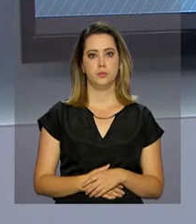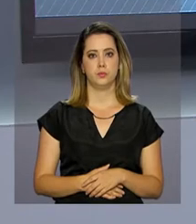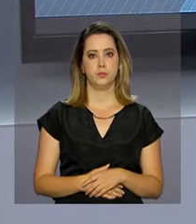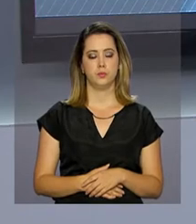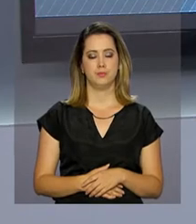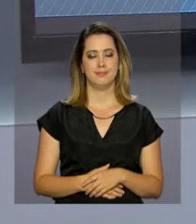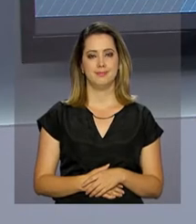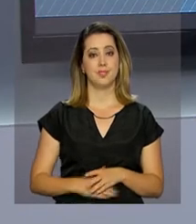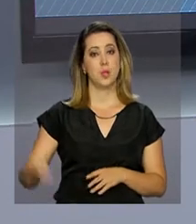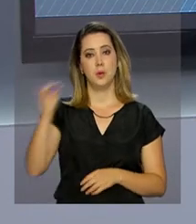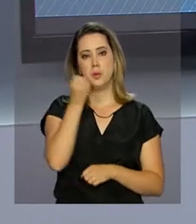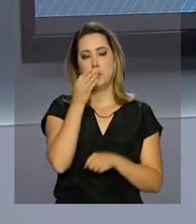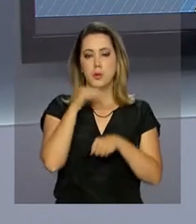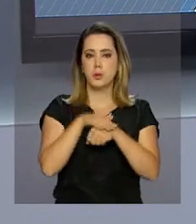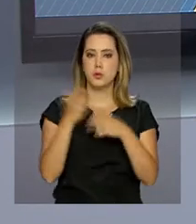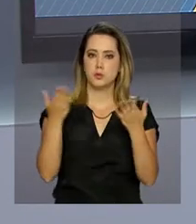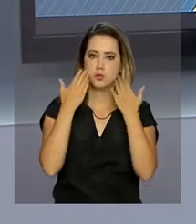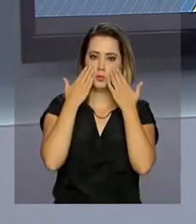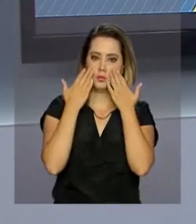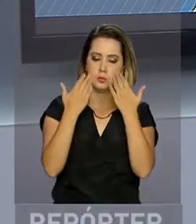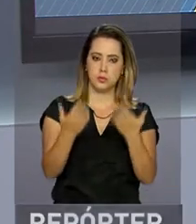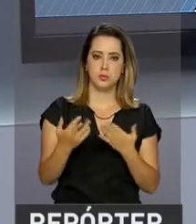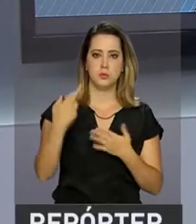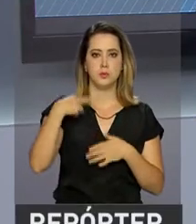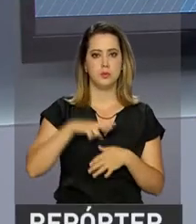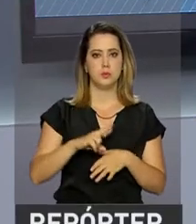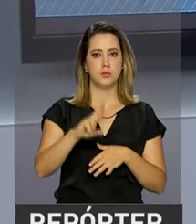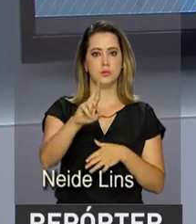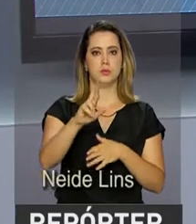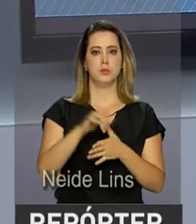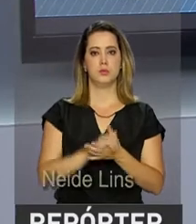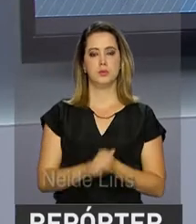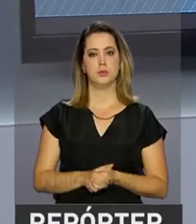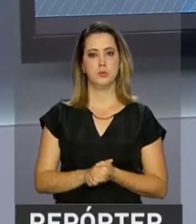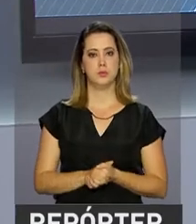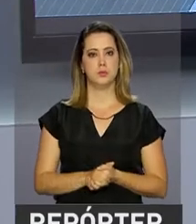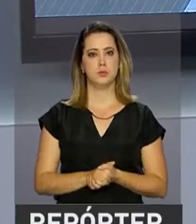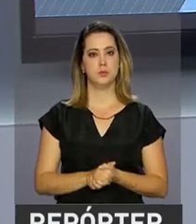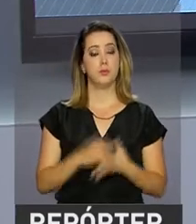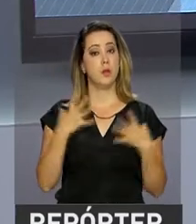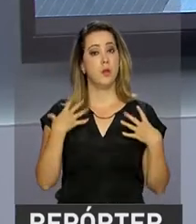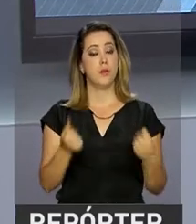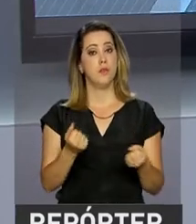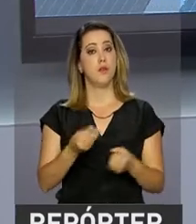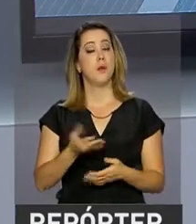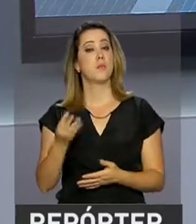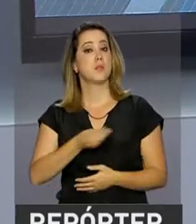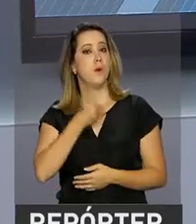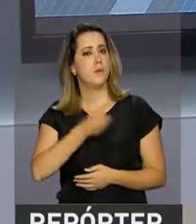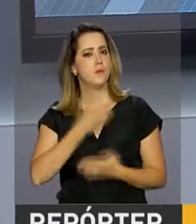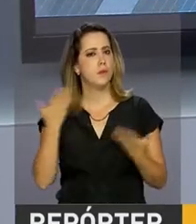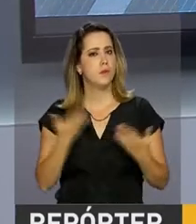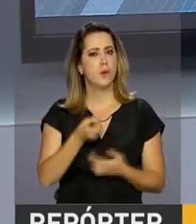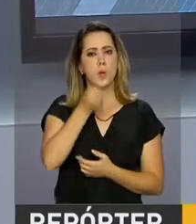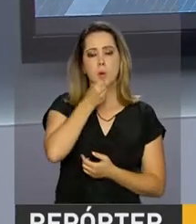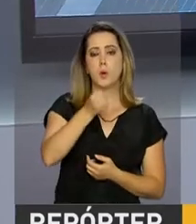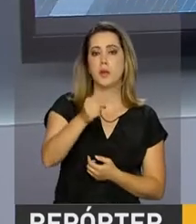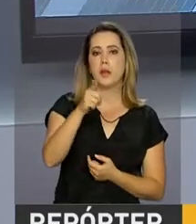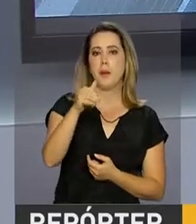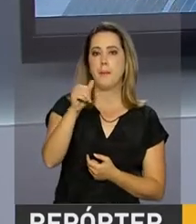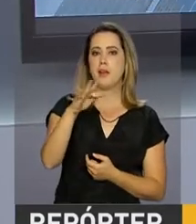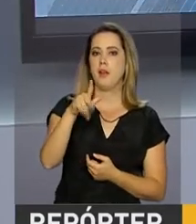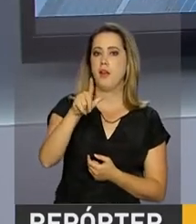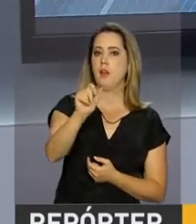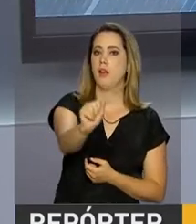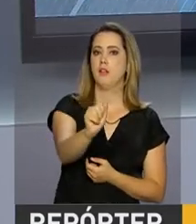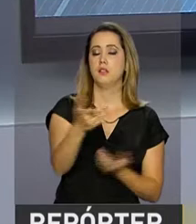olá boa noite começa agora mais uma edição do repórter nbr vamos conversar ao vivo com a repórter gabriela